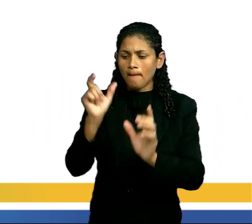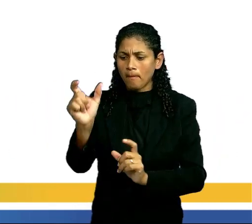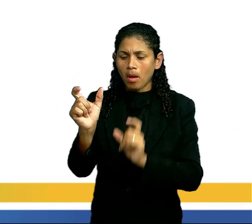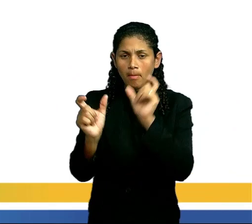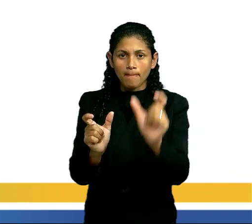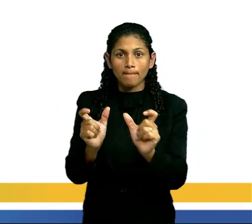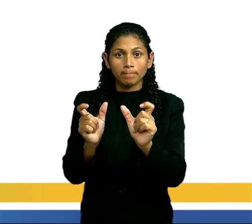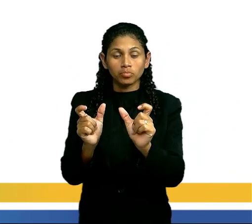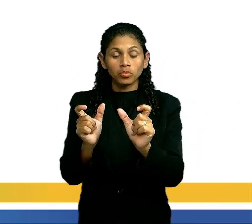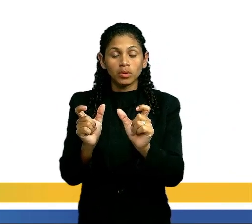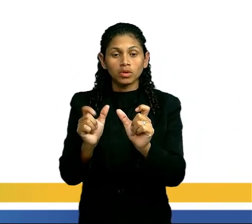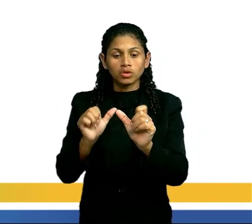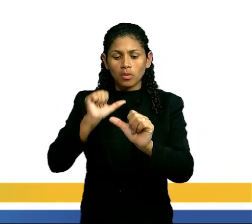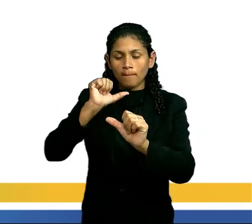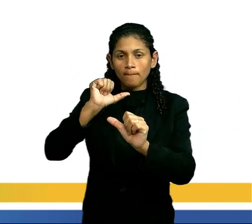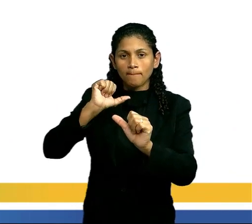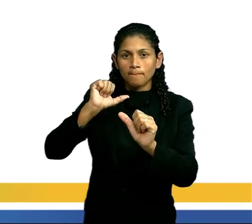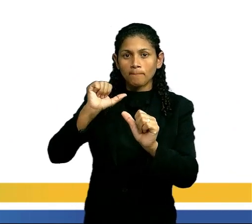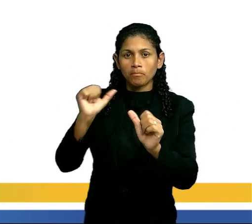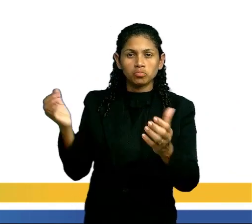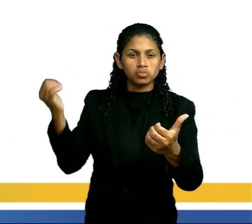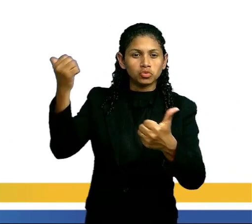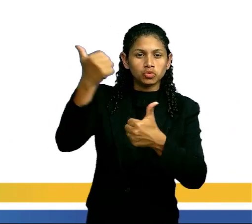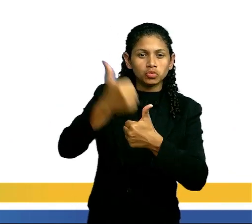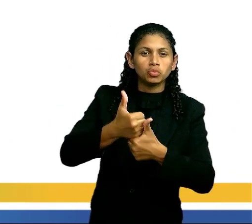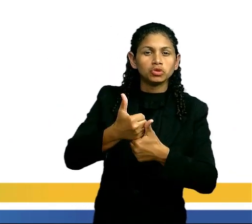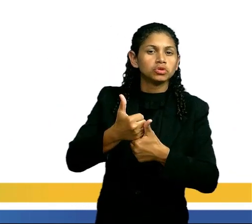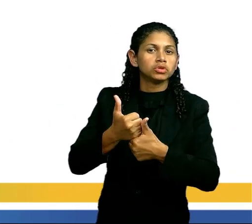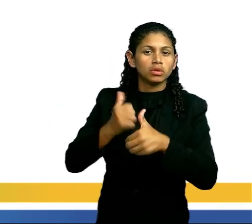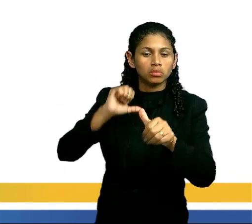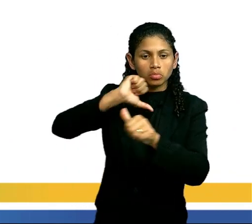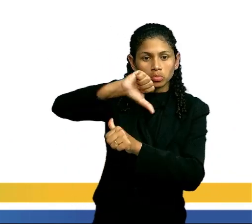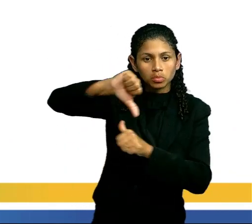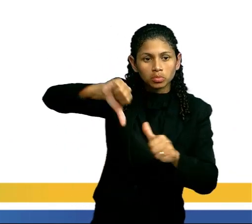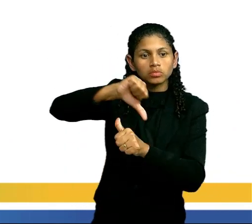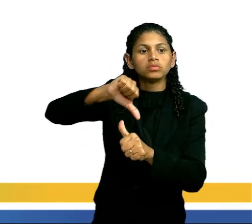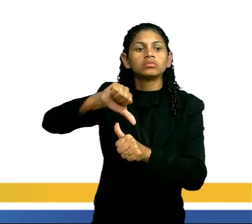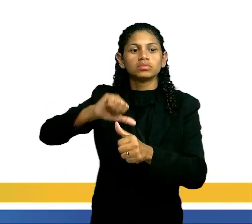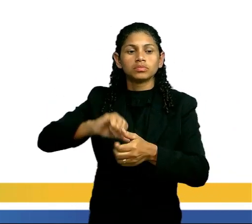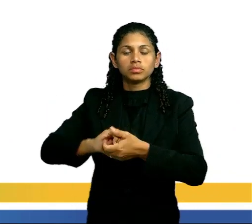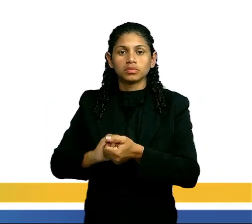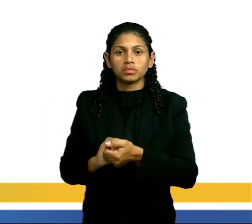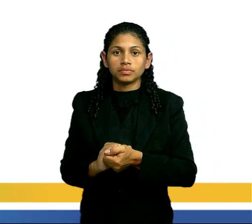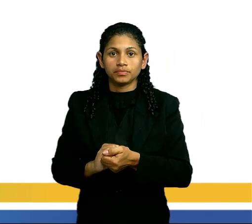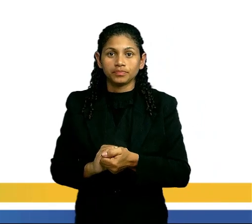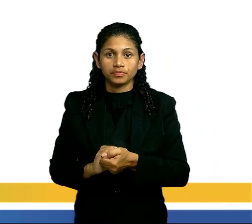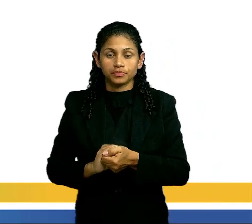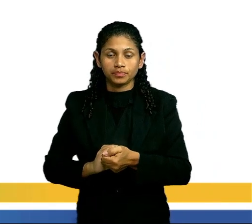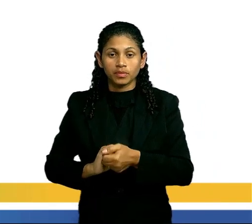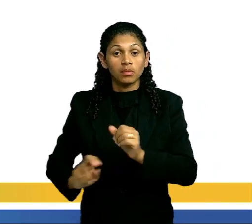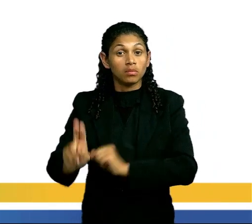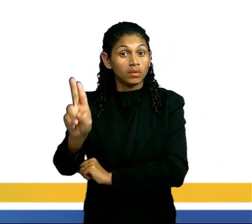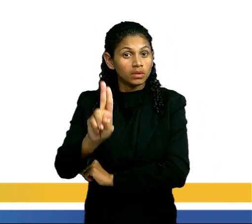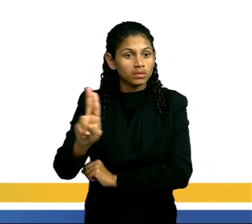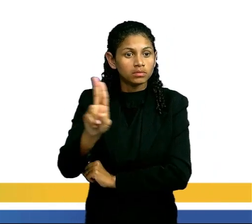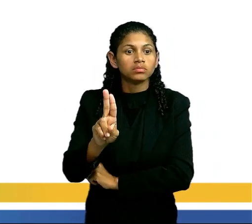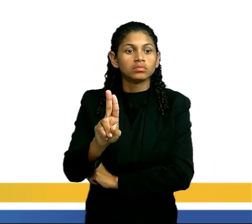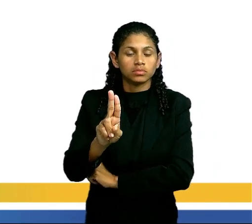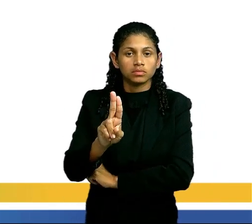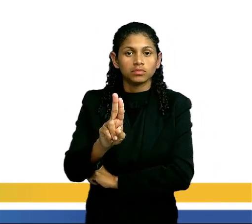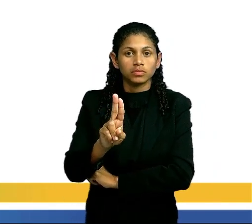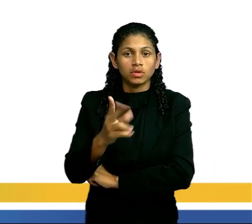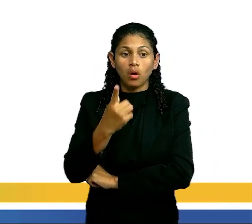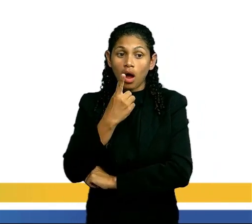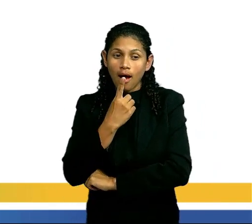alternância ou escolha, indicando o fato que se realizam separadamente. As mais utilizadas com esse